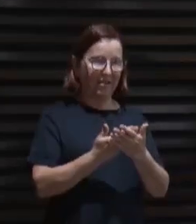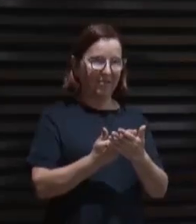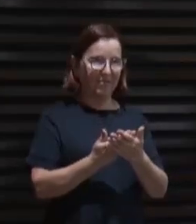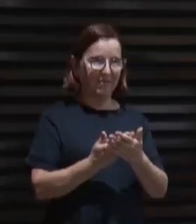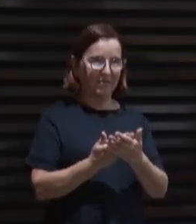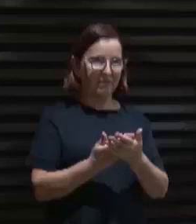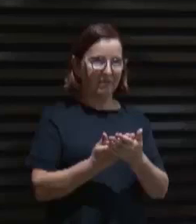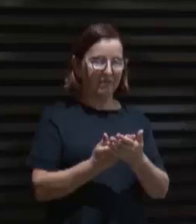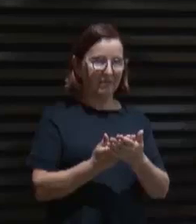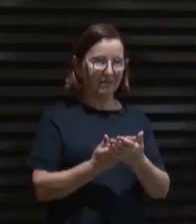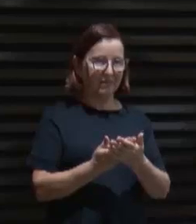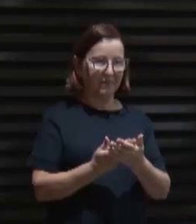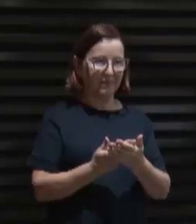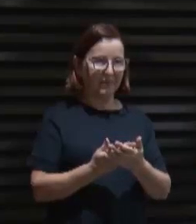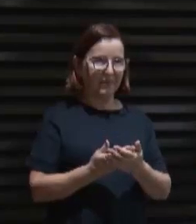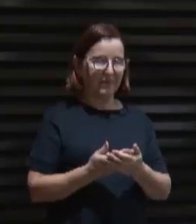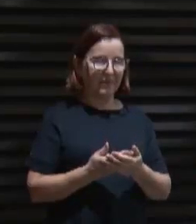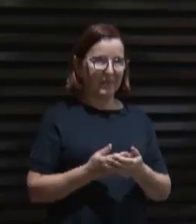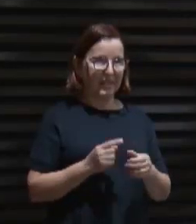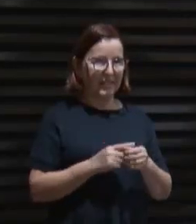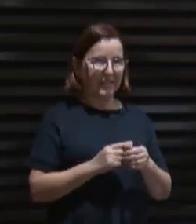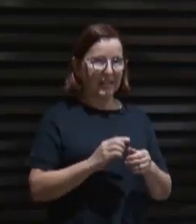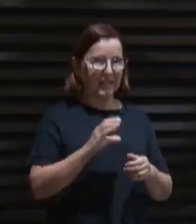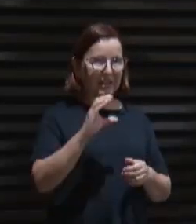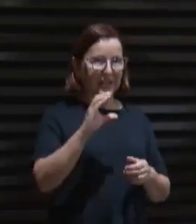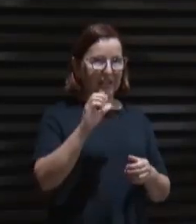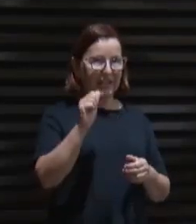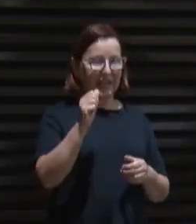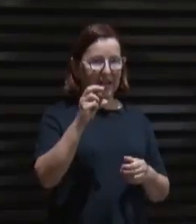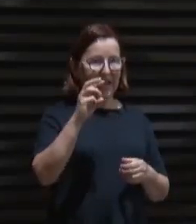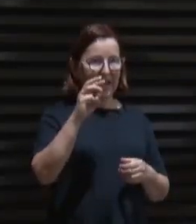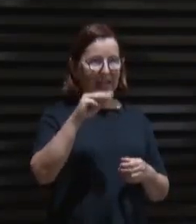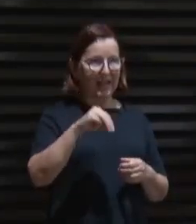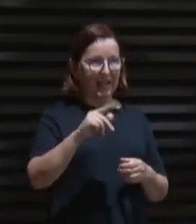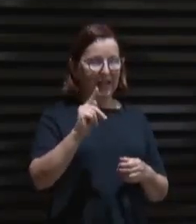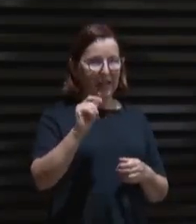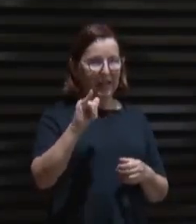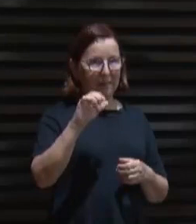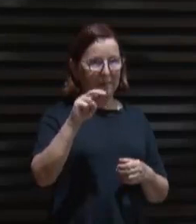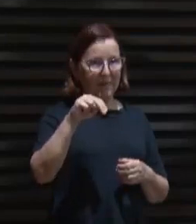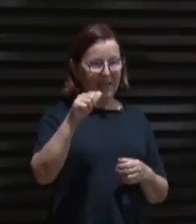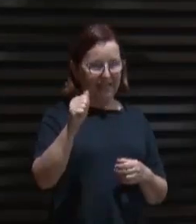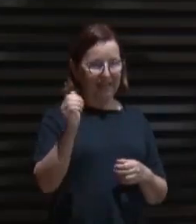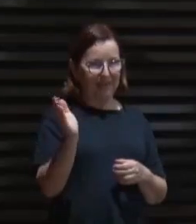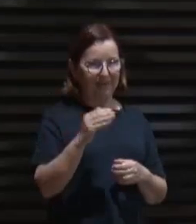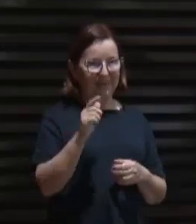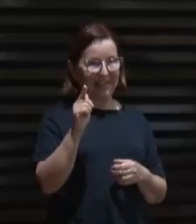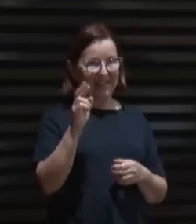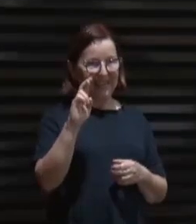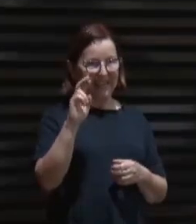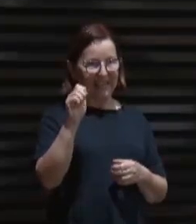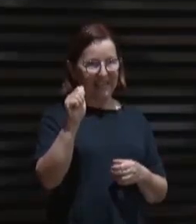em Campina Grande, dada pelo Dr. Adalton Lourenço, agora recentemente. O Adalton, ele é